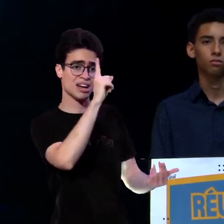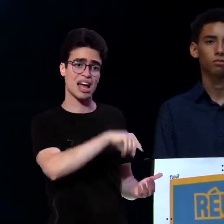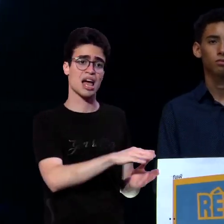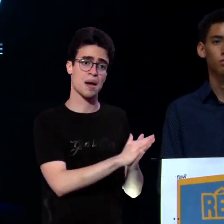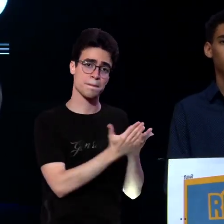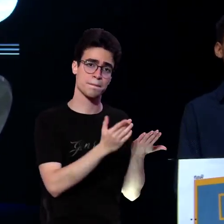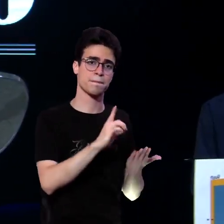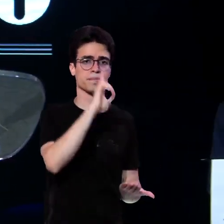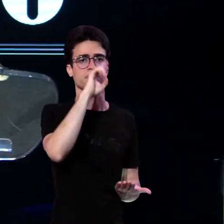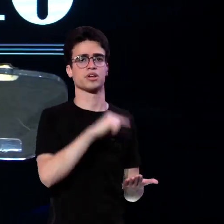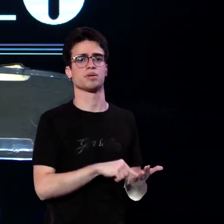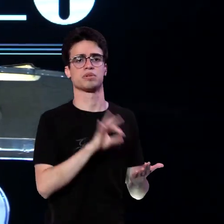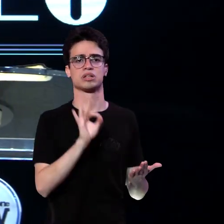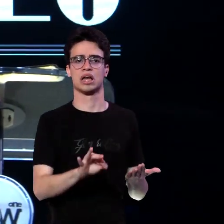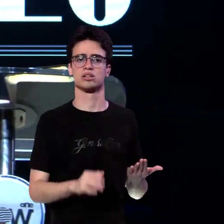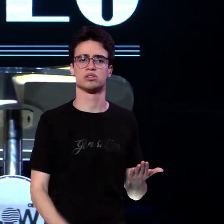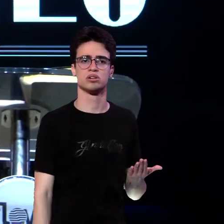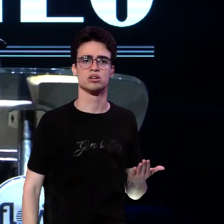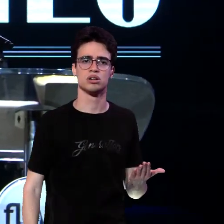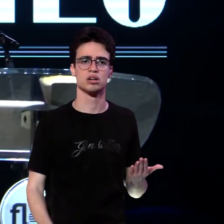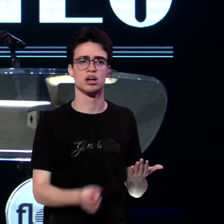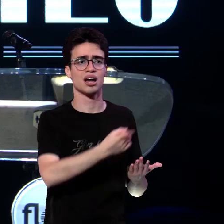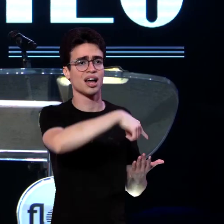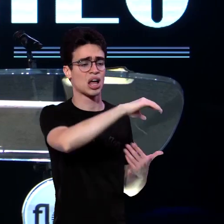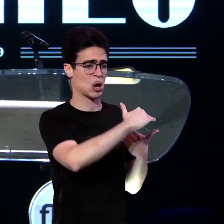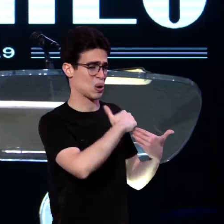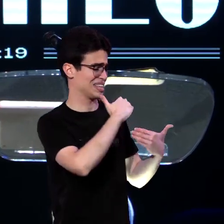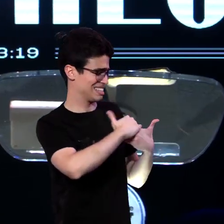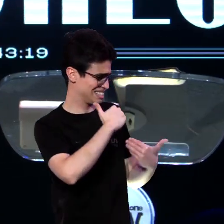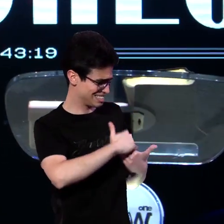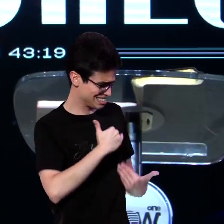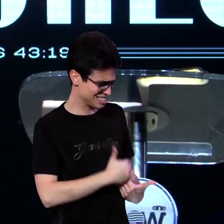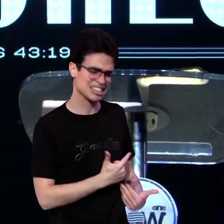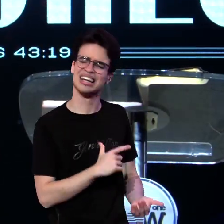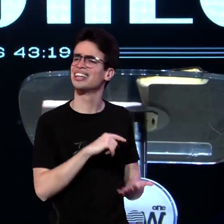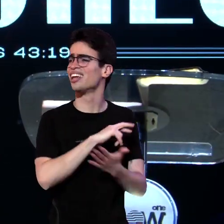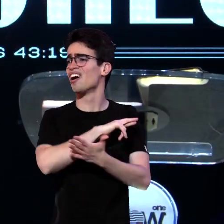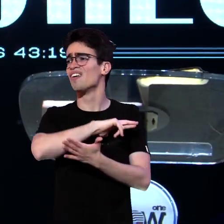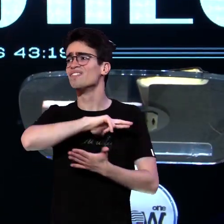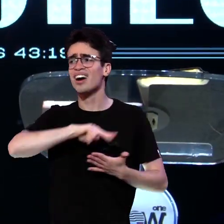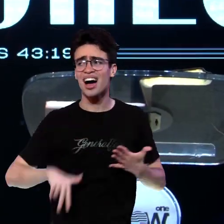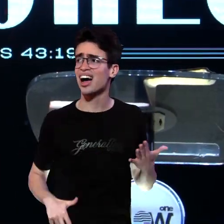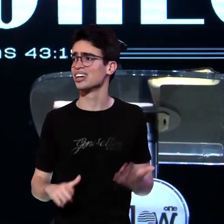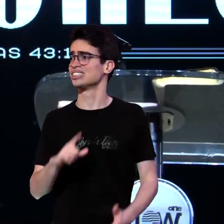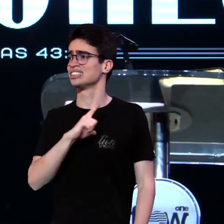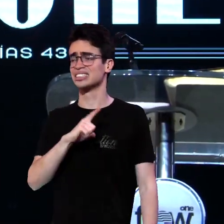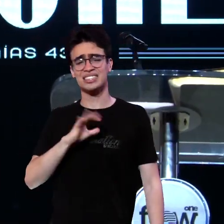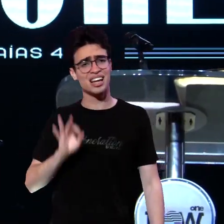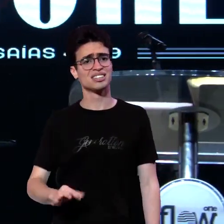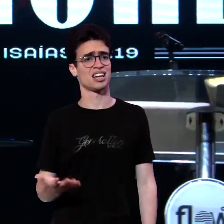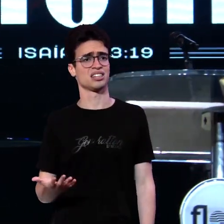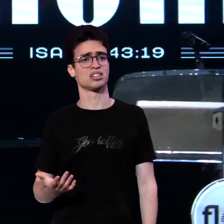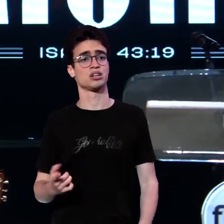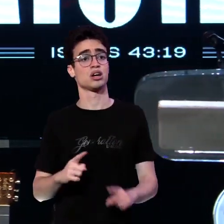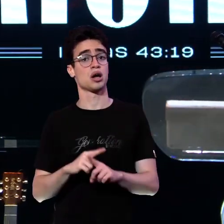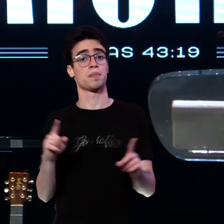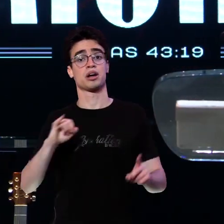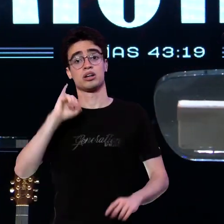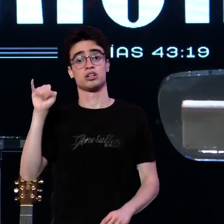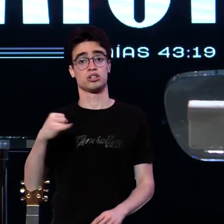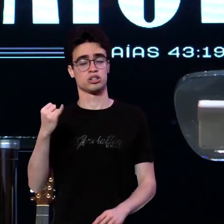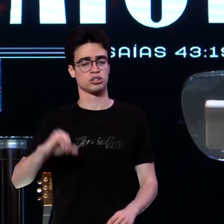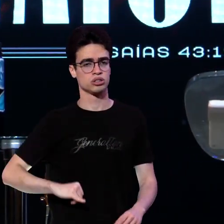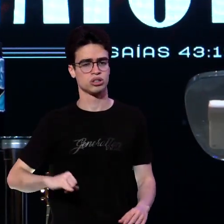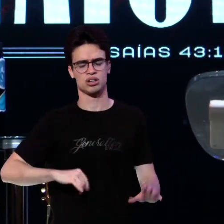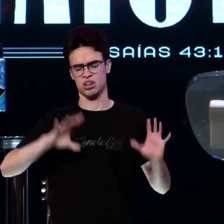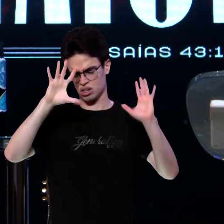bíblicos. Esses conselhos dos amigos de Jó, está cheio deles em Provérbios. E aí Jó ele fica confuso e fala,